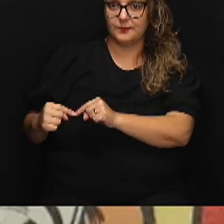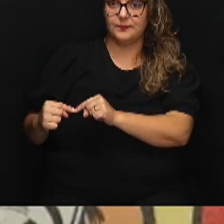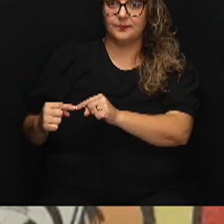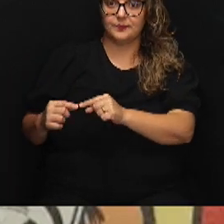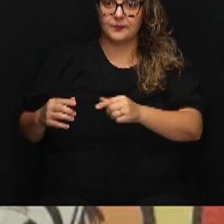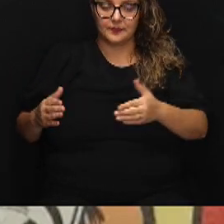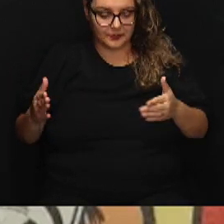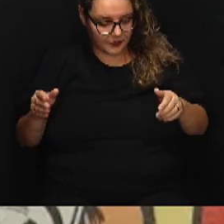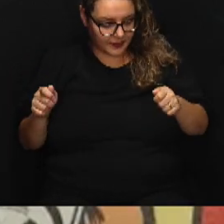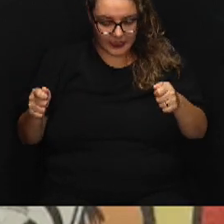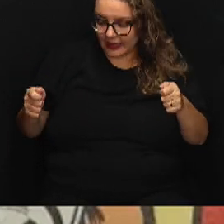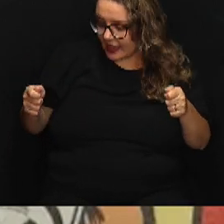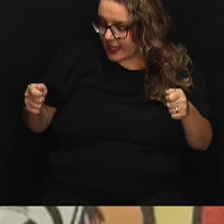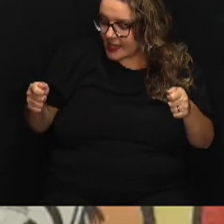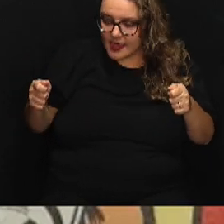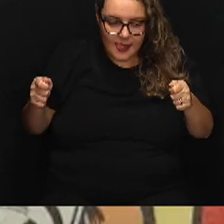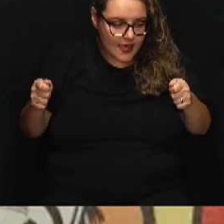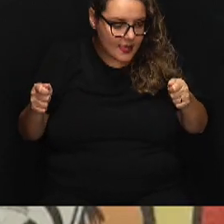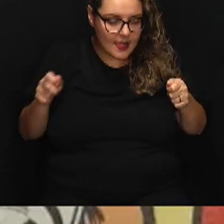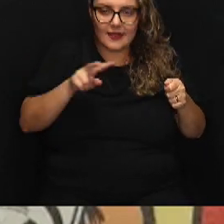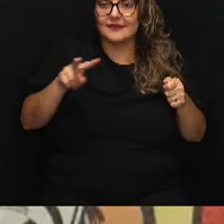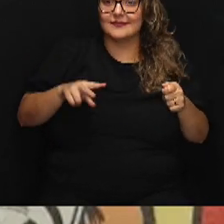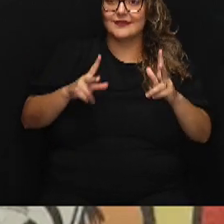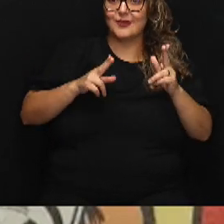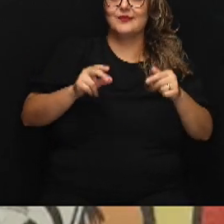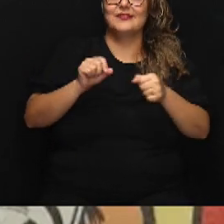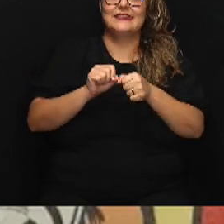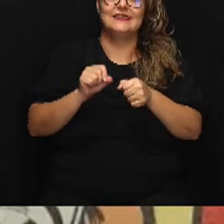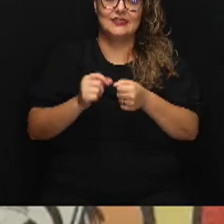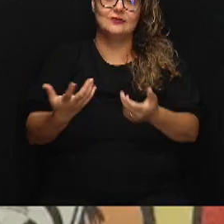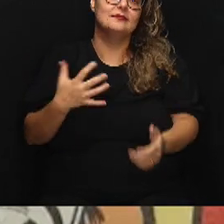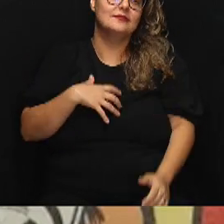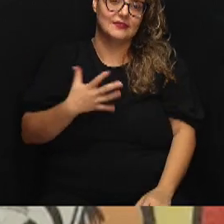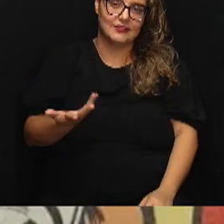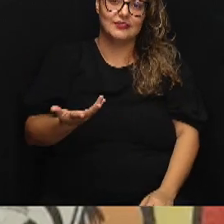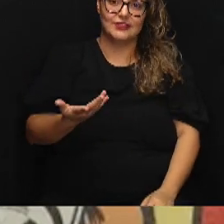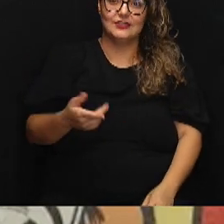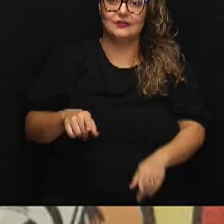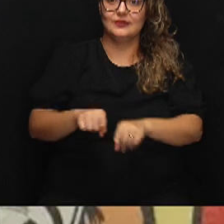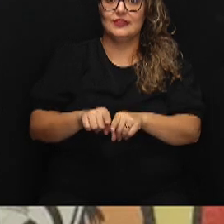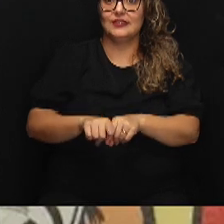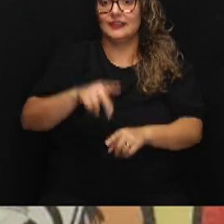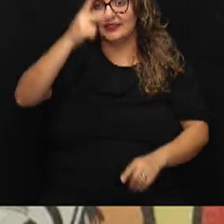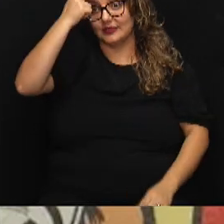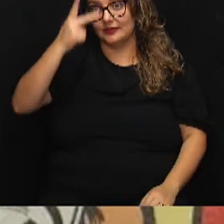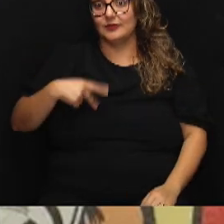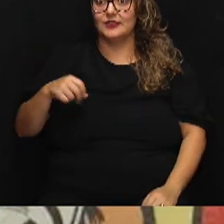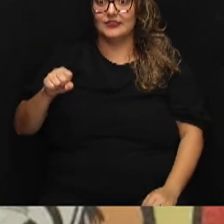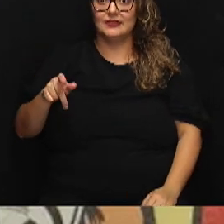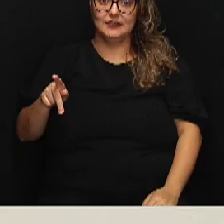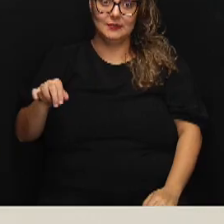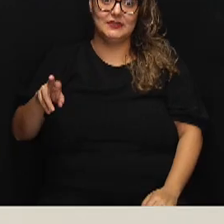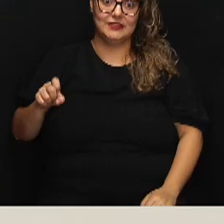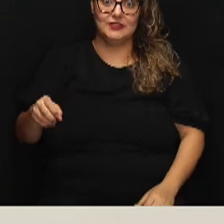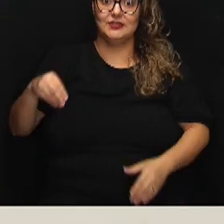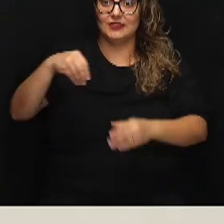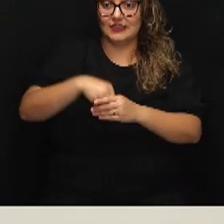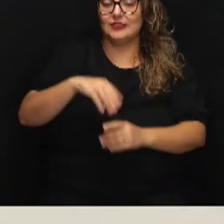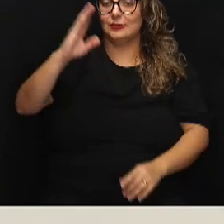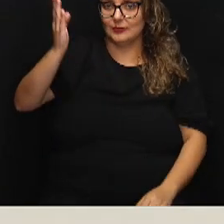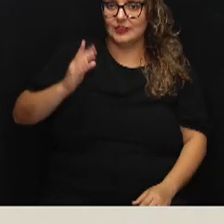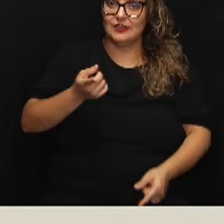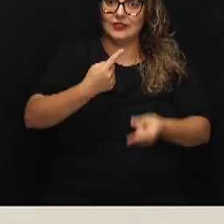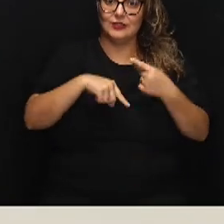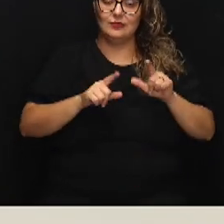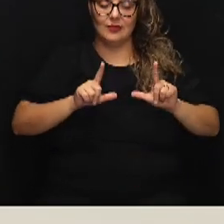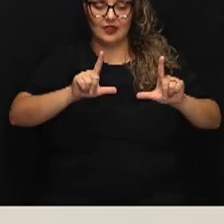ele fazia, né? Foi um jeito de colocar, porque é ele que trouxe o Spirit, de certa forma, para o Brasil. E no outro